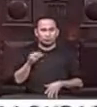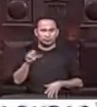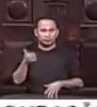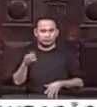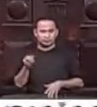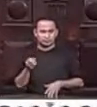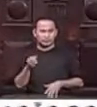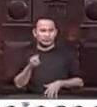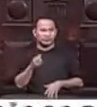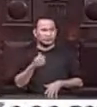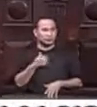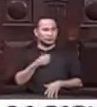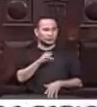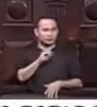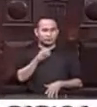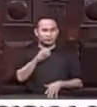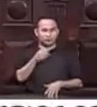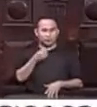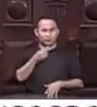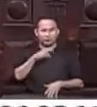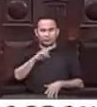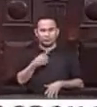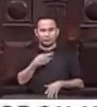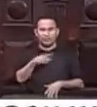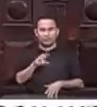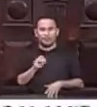894 mil reais.